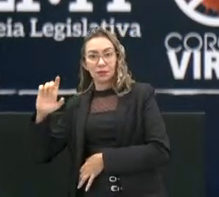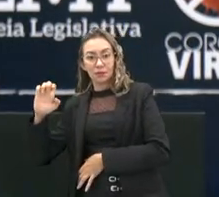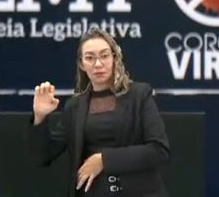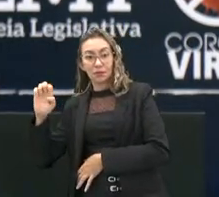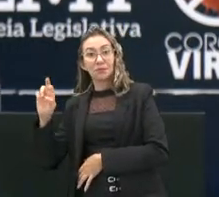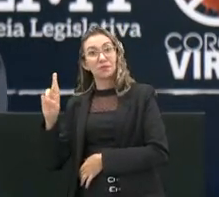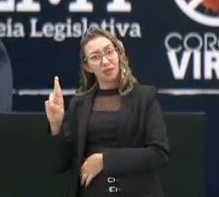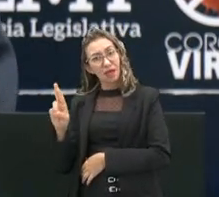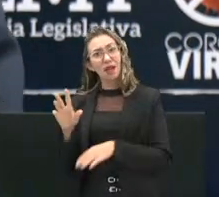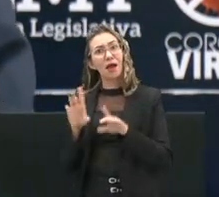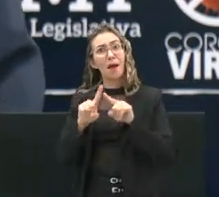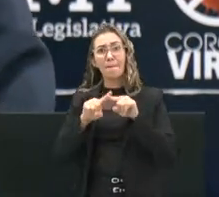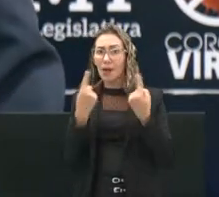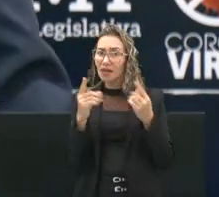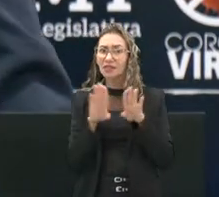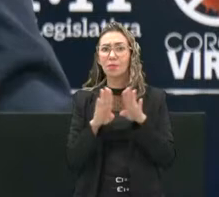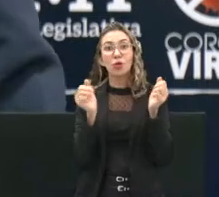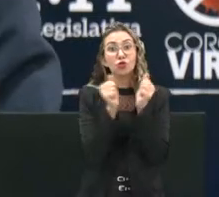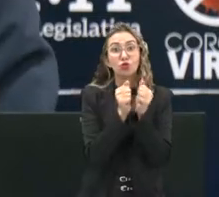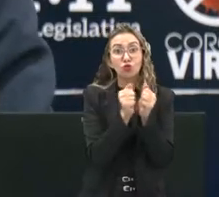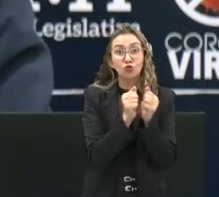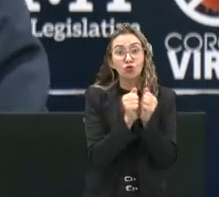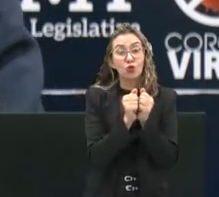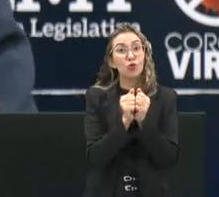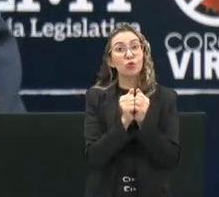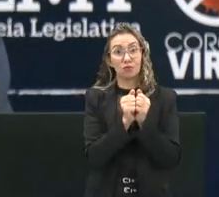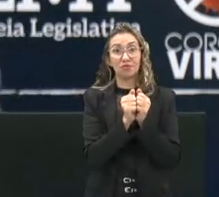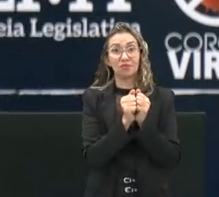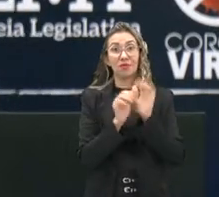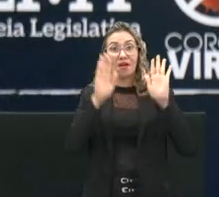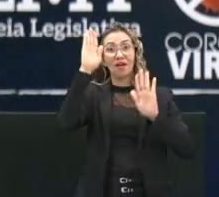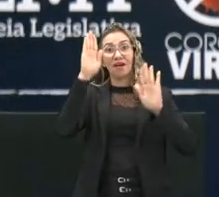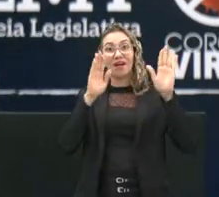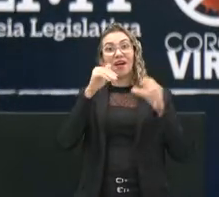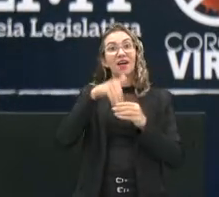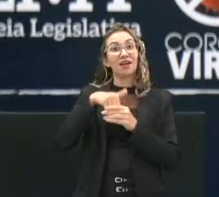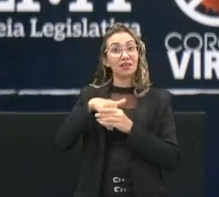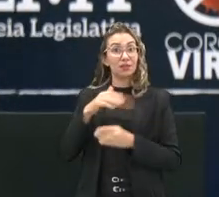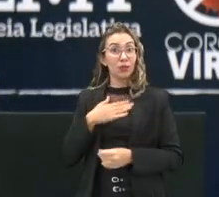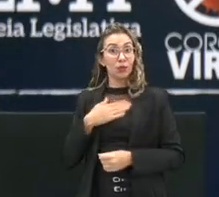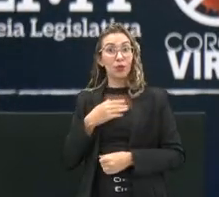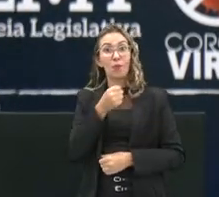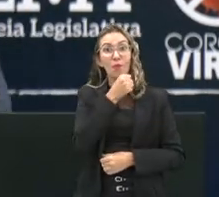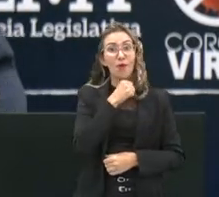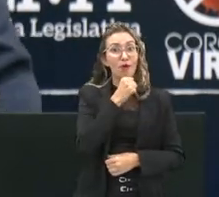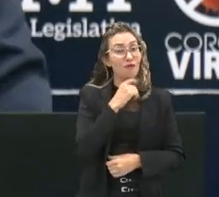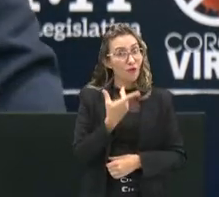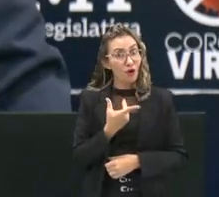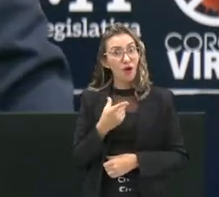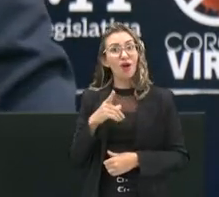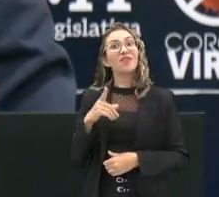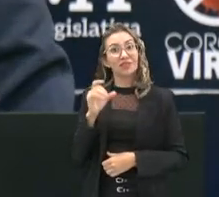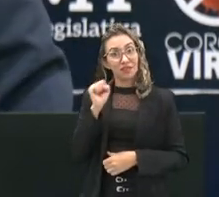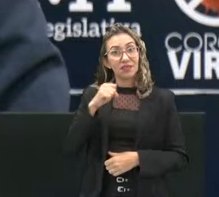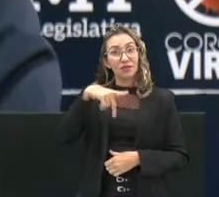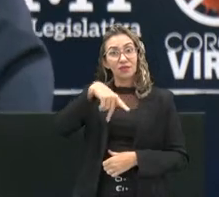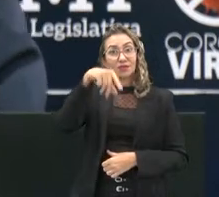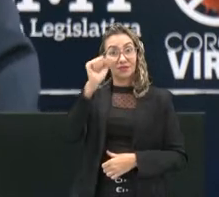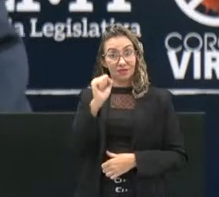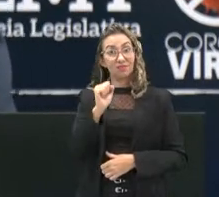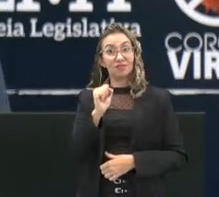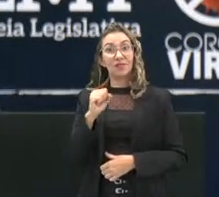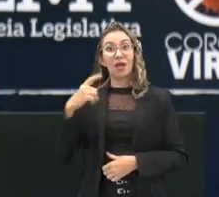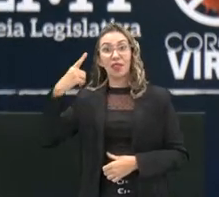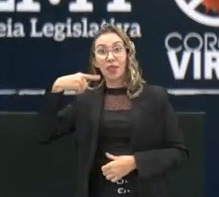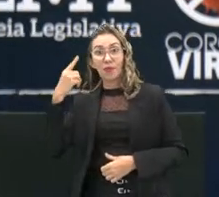juntos em eleição, uma eleição onde meu avô, Garcia Neto, foi eleito deputado federal e Filinto Miller, senador da República. E os dois